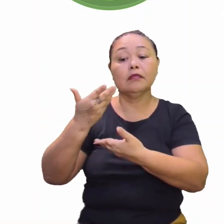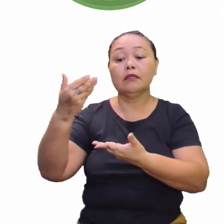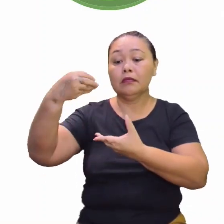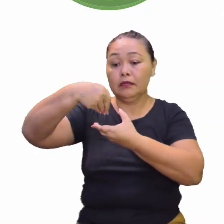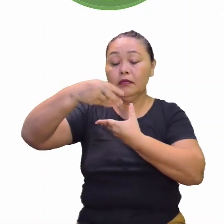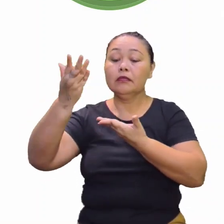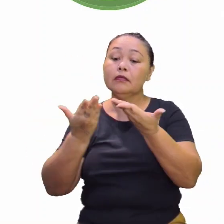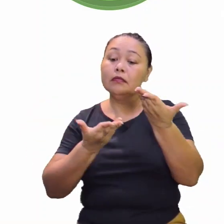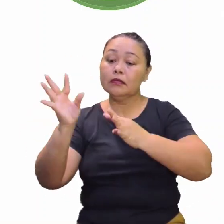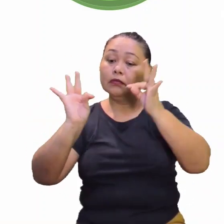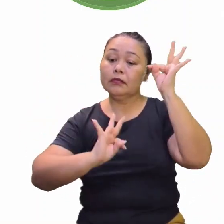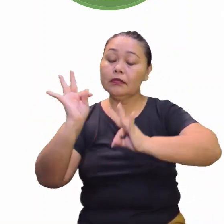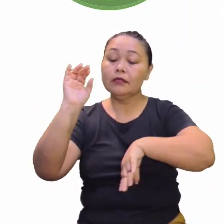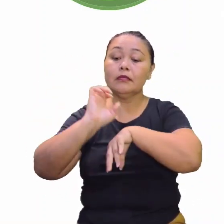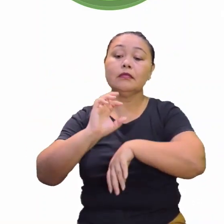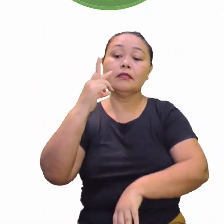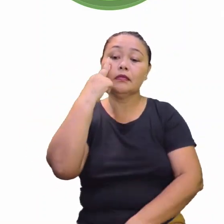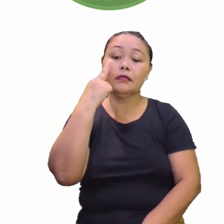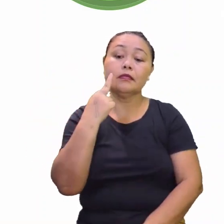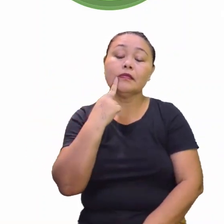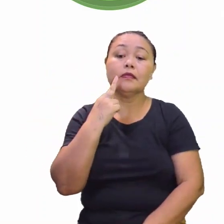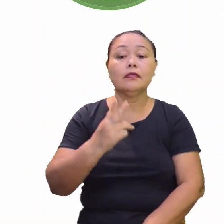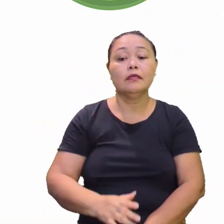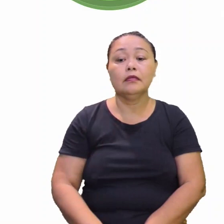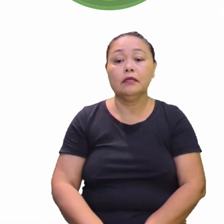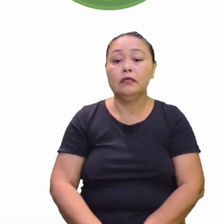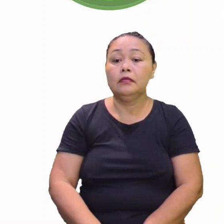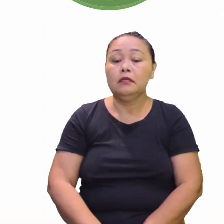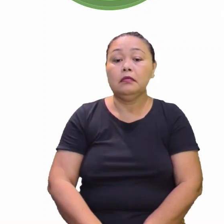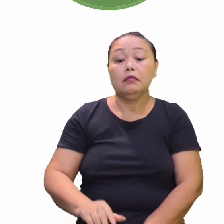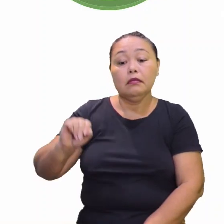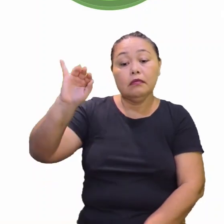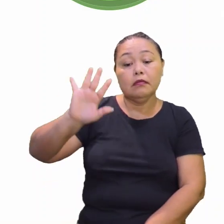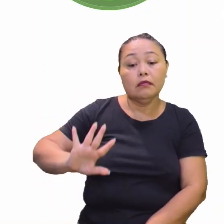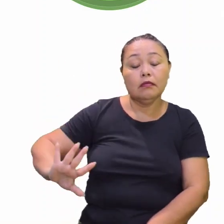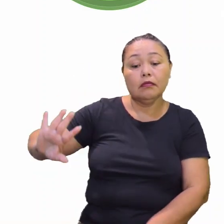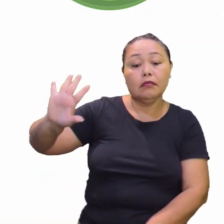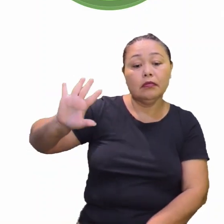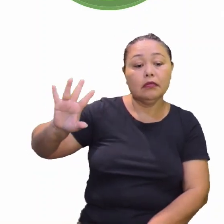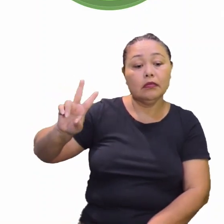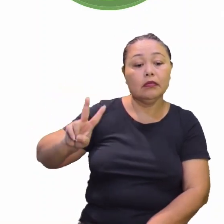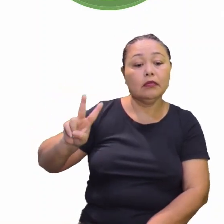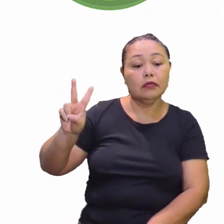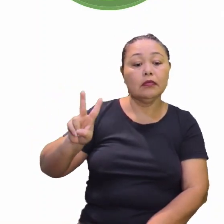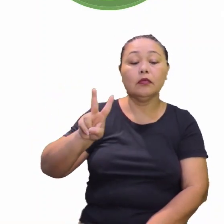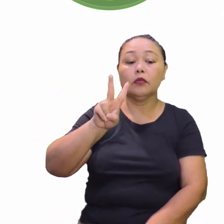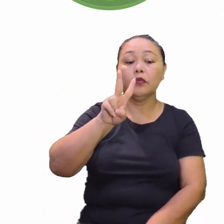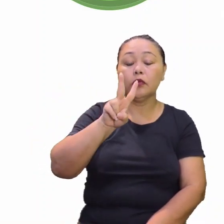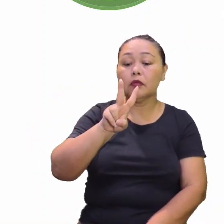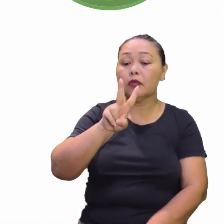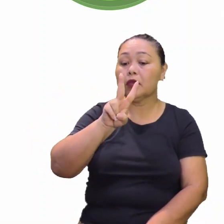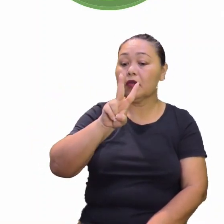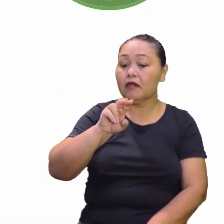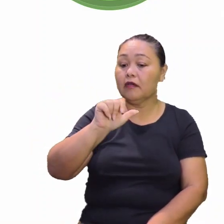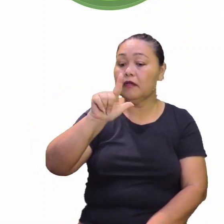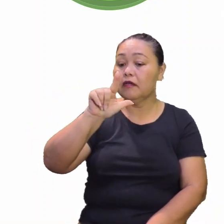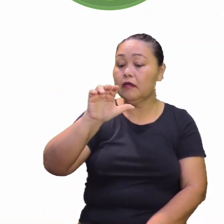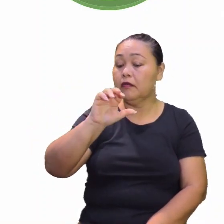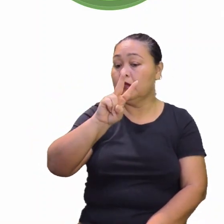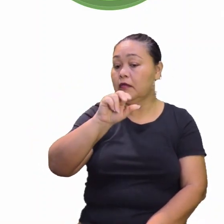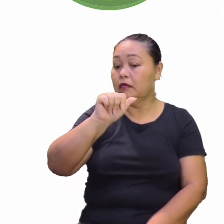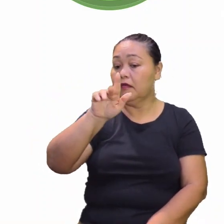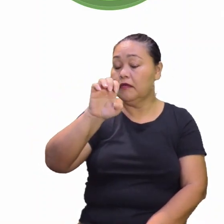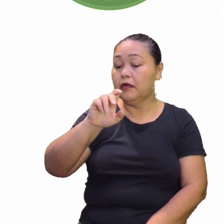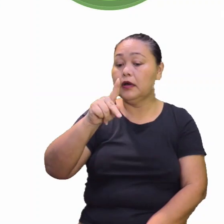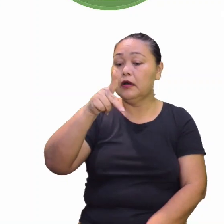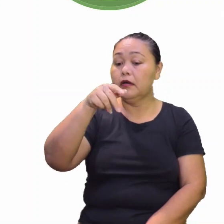projeto Mediação Tecnológica de Rondônia. Essa imagem aqui lá em Vale do Paraíso, não é isso? Muito bem. É